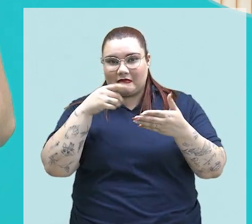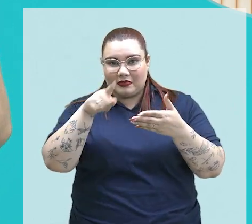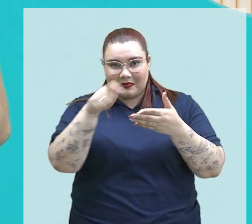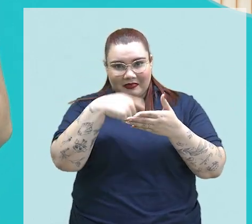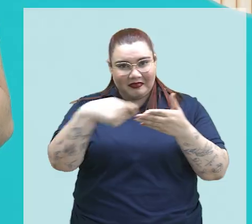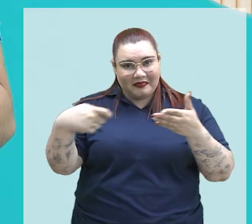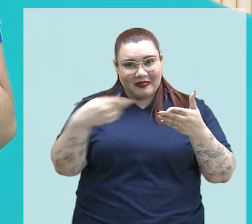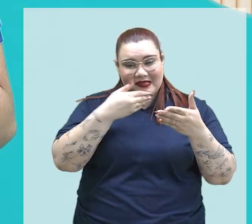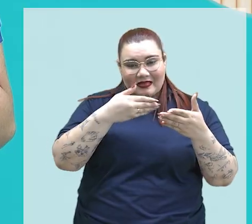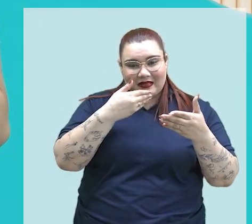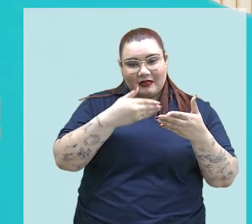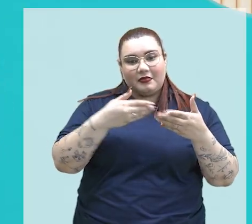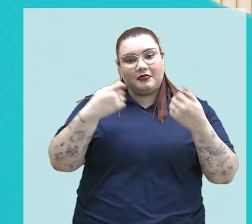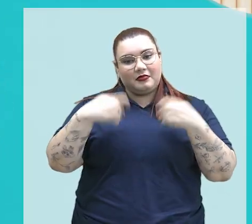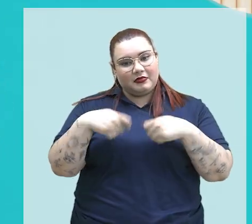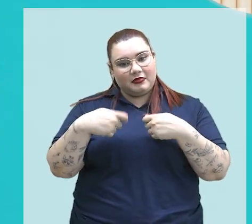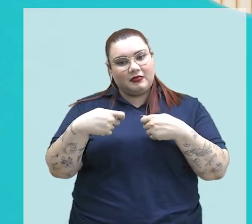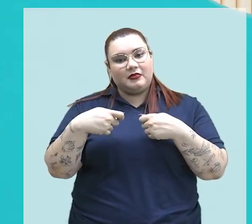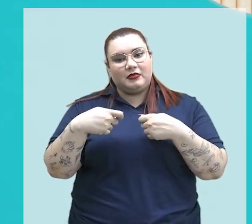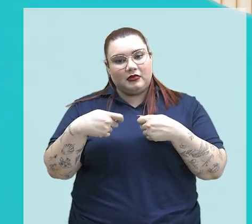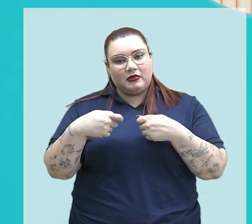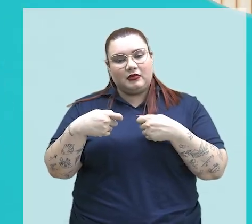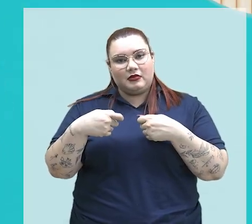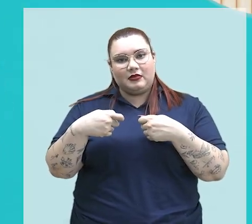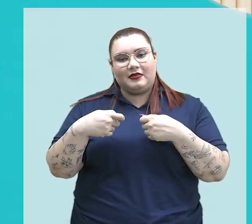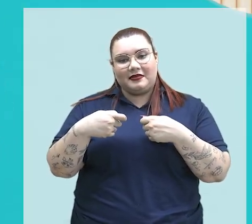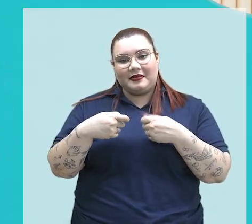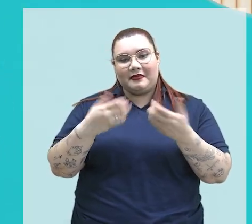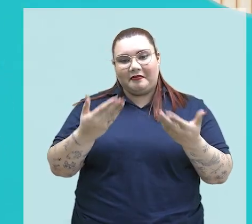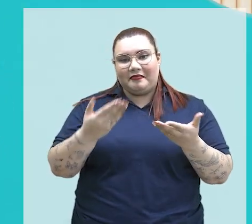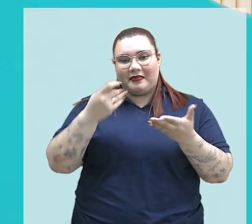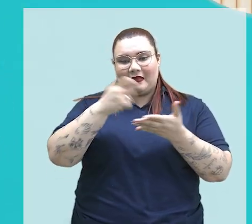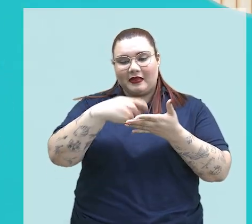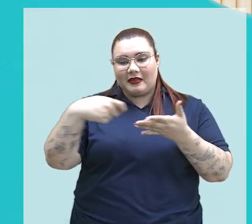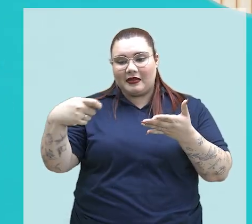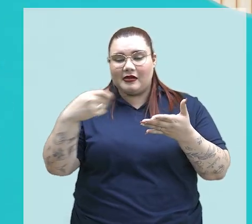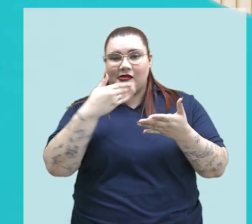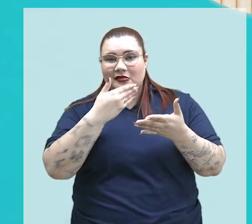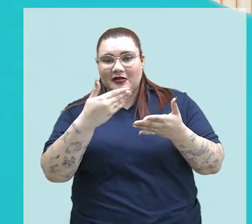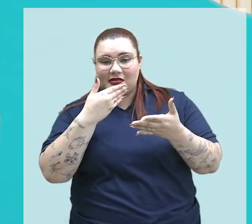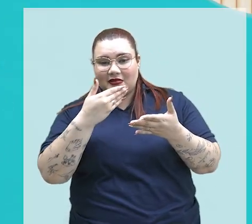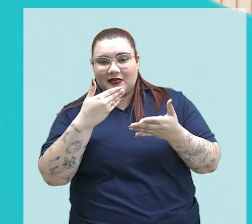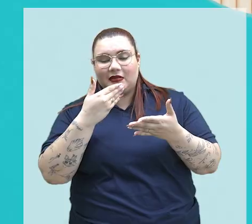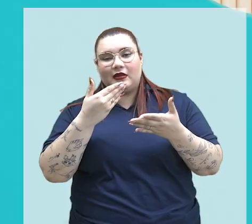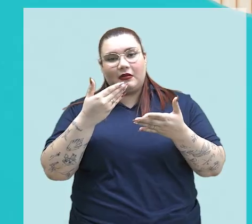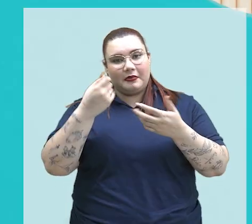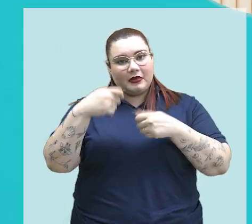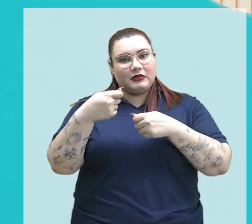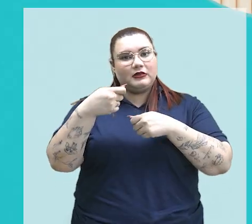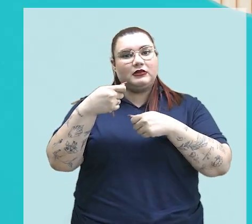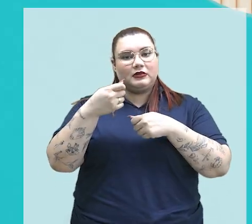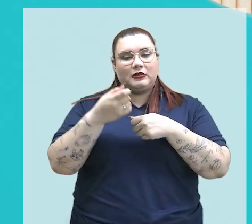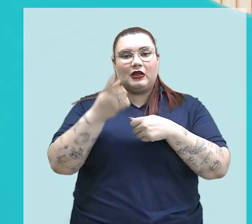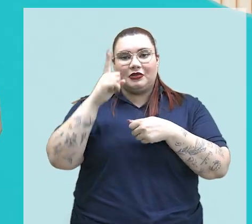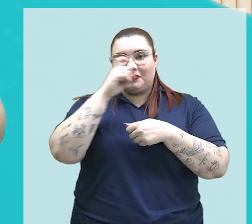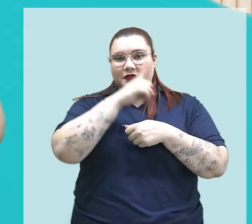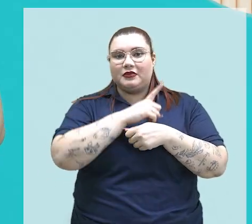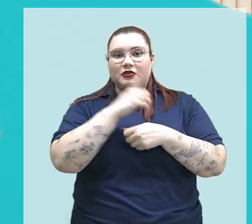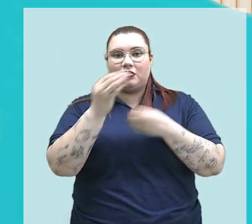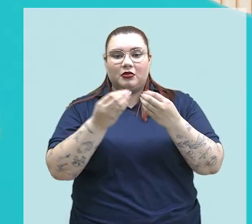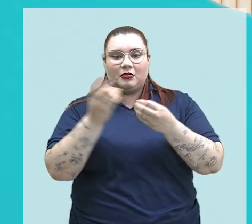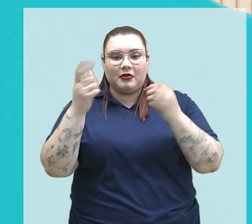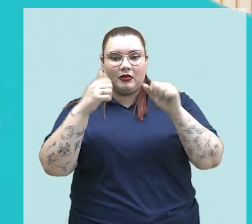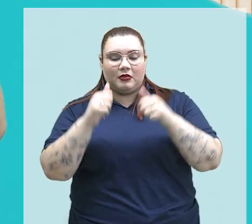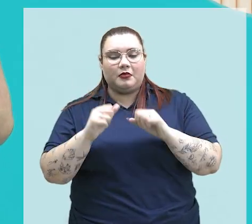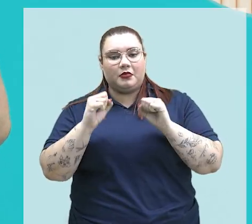feia, né, não feia, mas uma letra que seja ilegível, vai ficar difícil, né, do corretor fazer a leitura, e aí